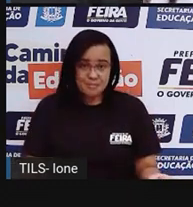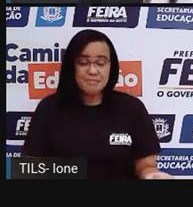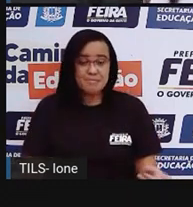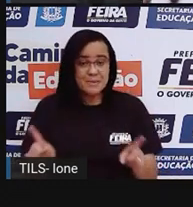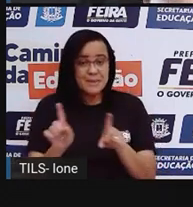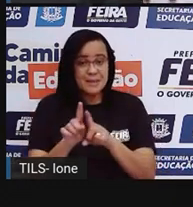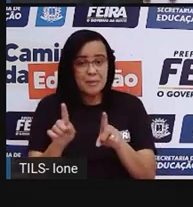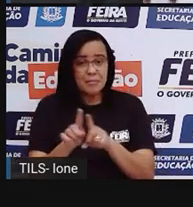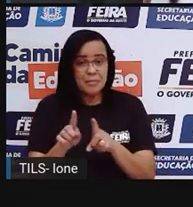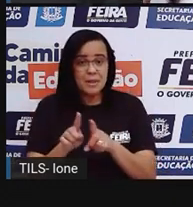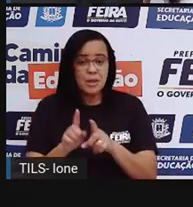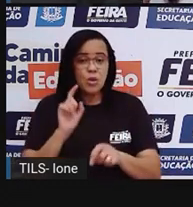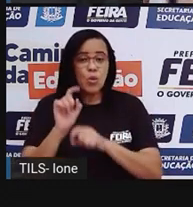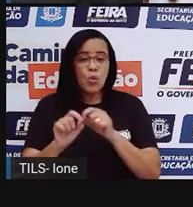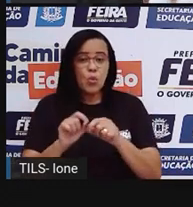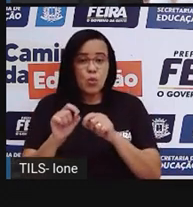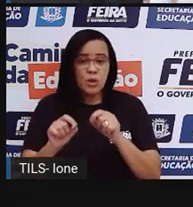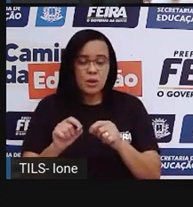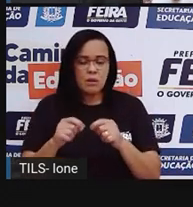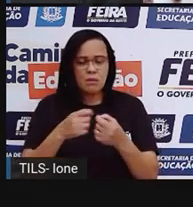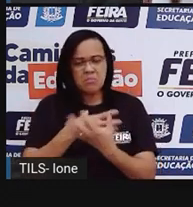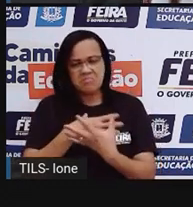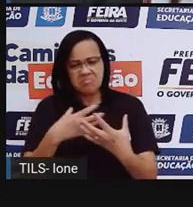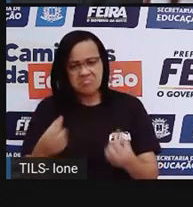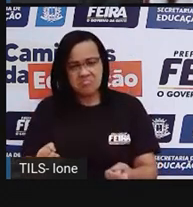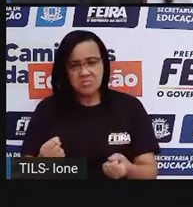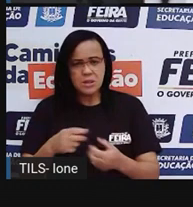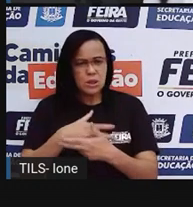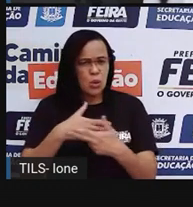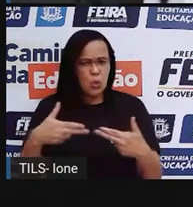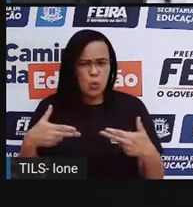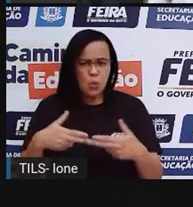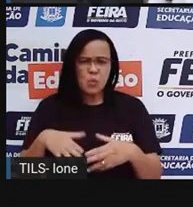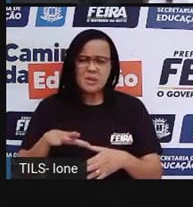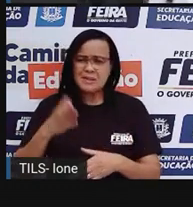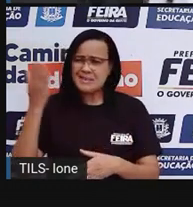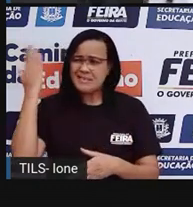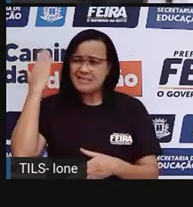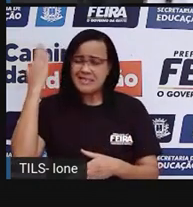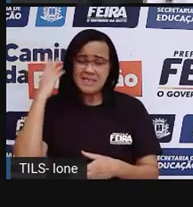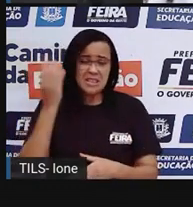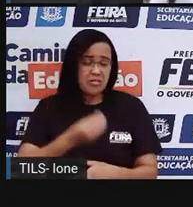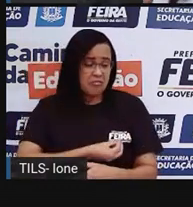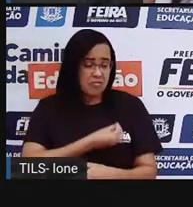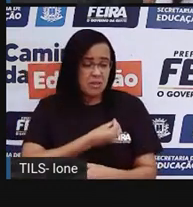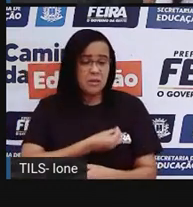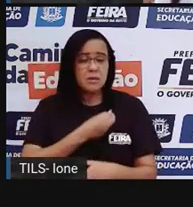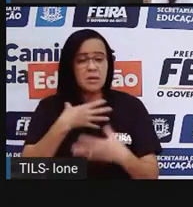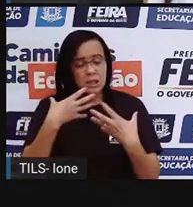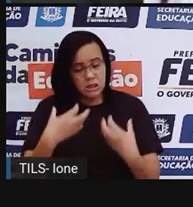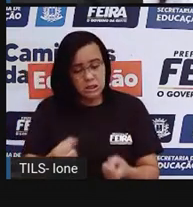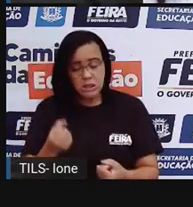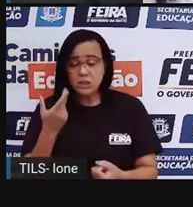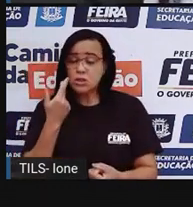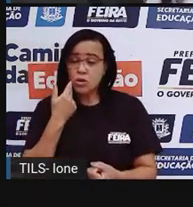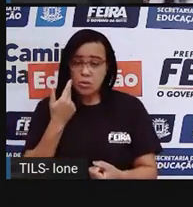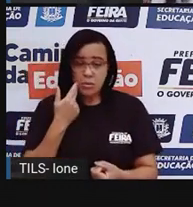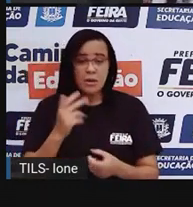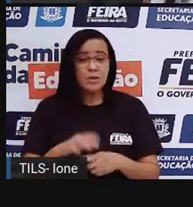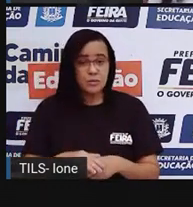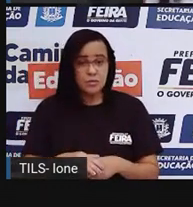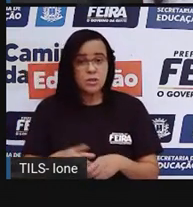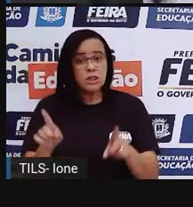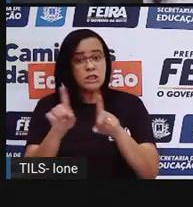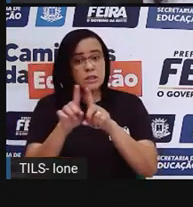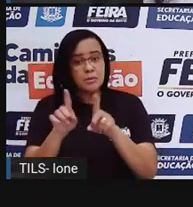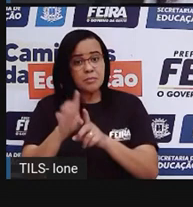Você também, ó, aceitar alguma situação que aconteceu na sua vida, é normal. Também é normal ter solidão,